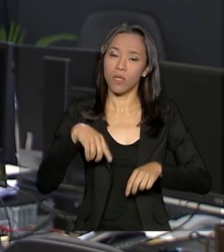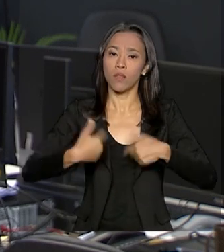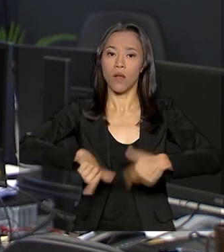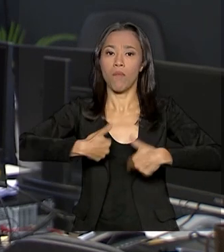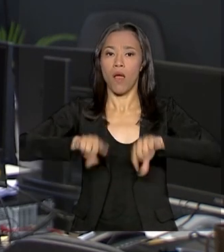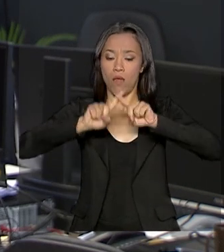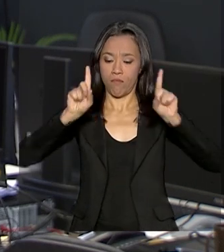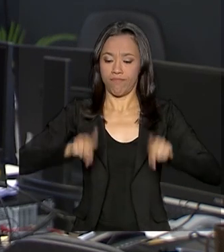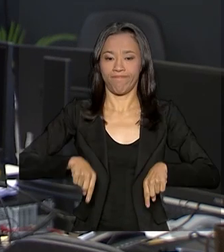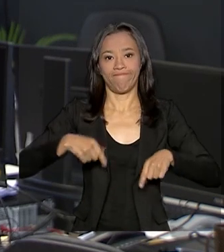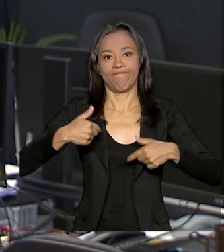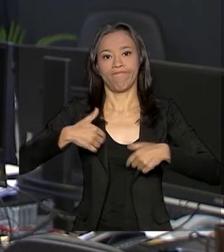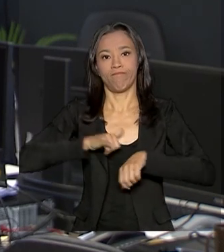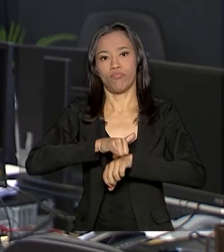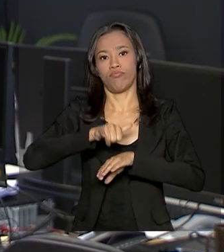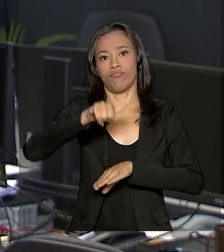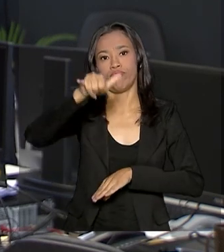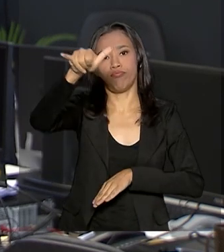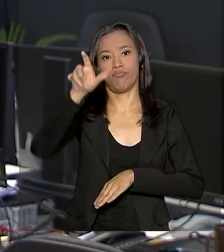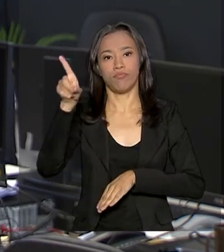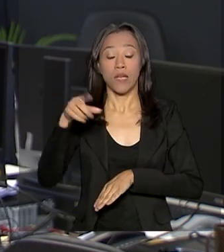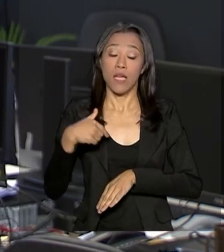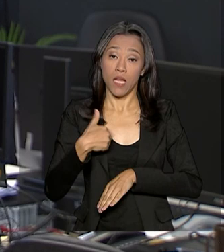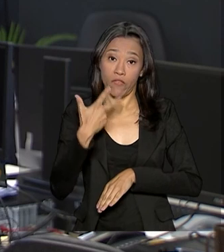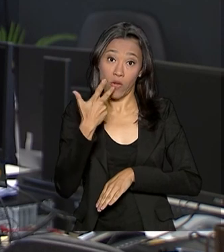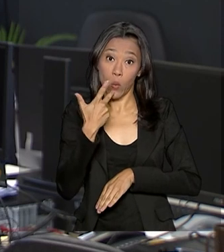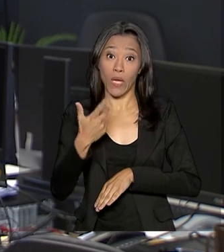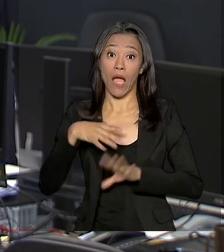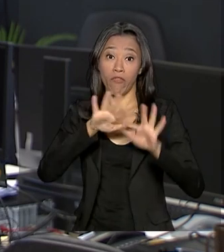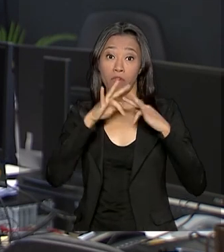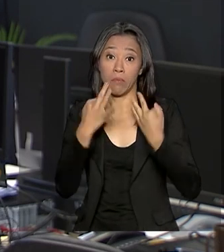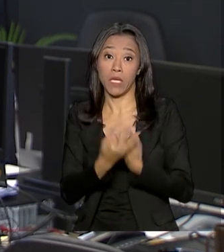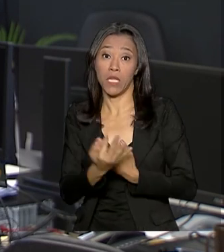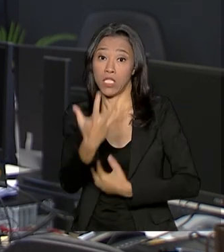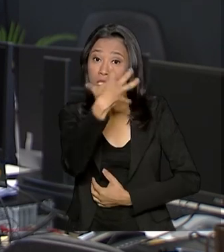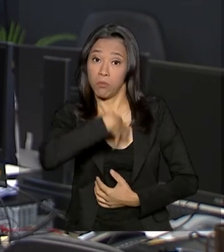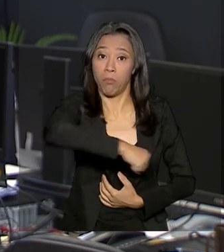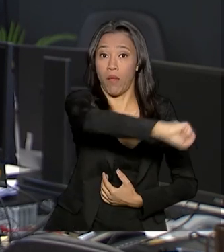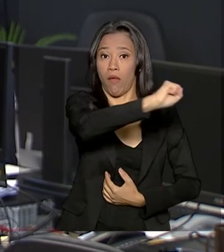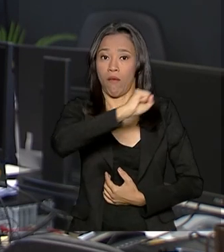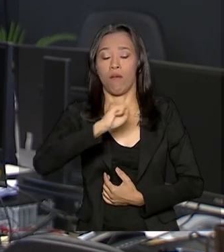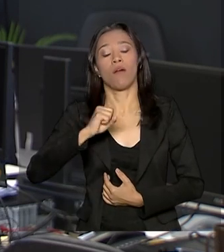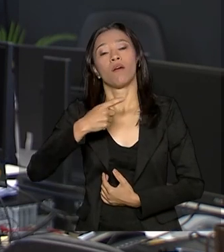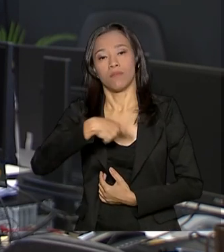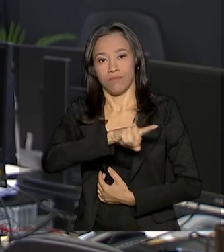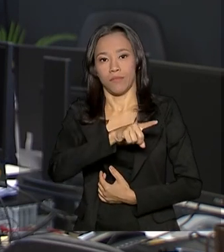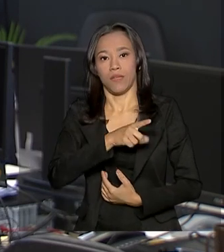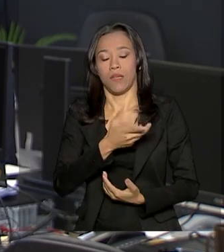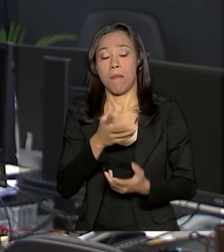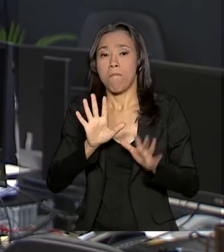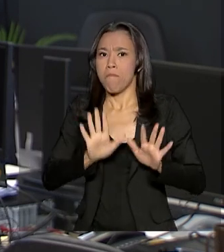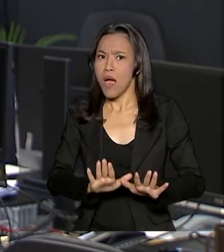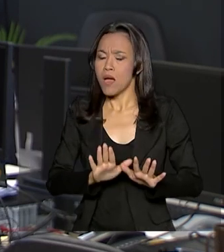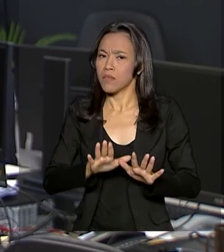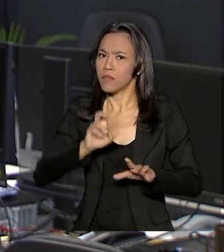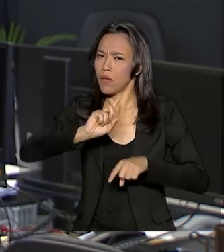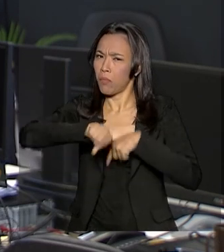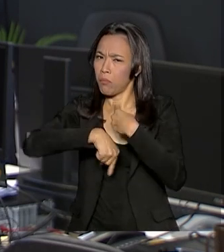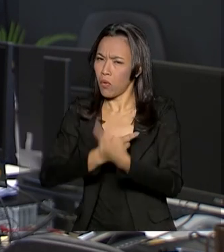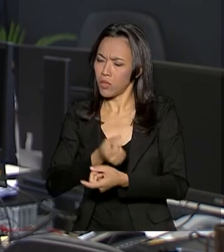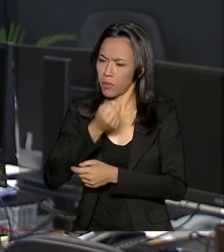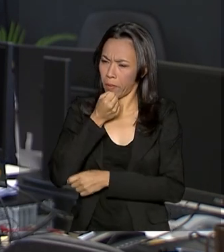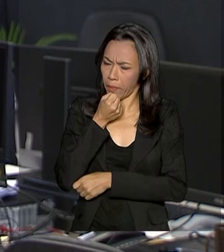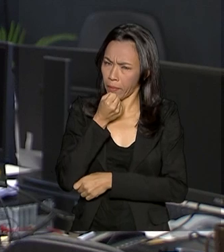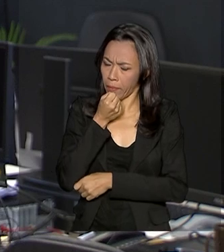ele havia dito à polícia que ele ea família tinham sido sequestradas pela quadrilha na véspera do crime mas durante a reconstrução do